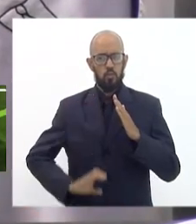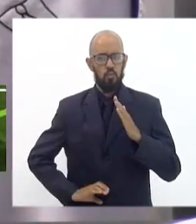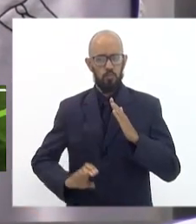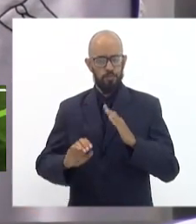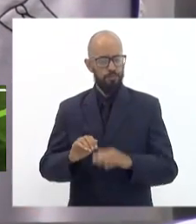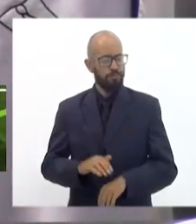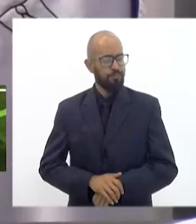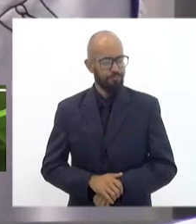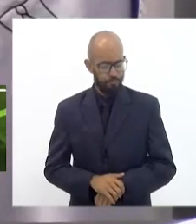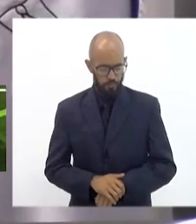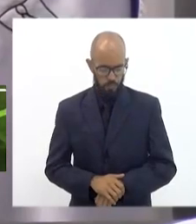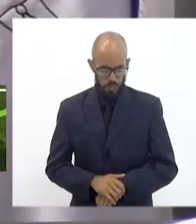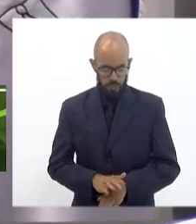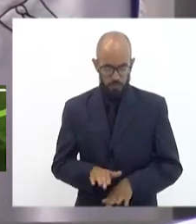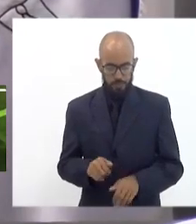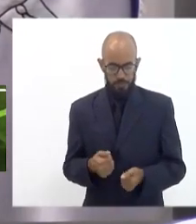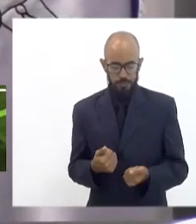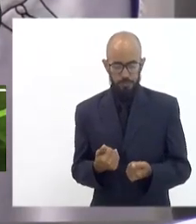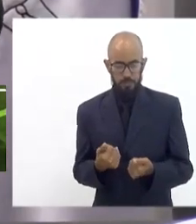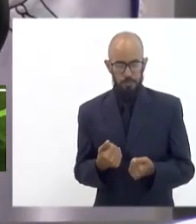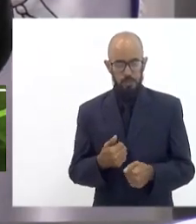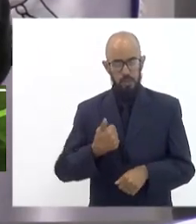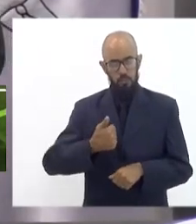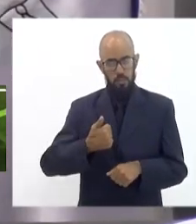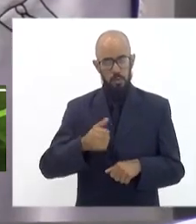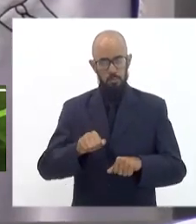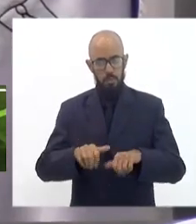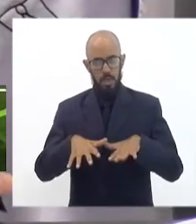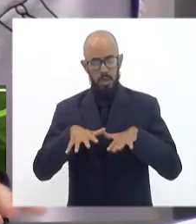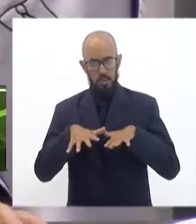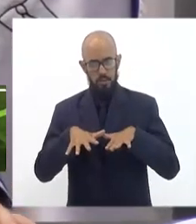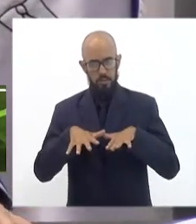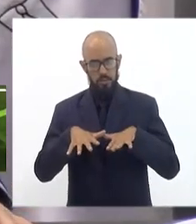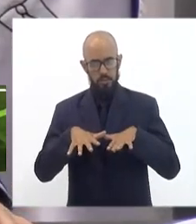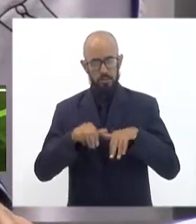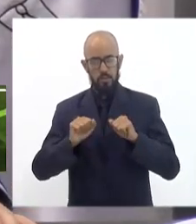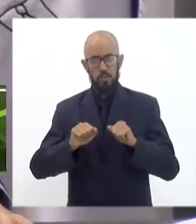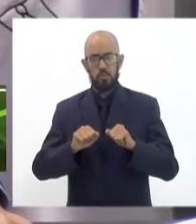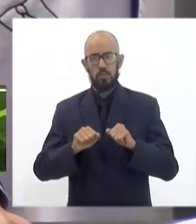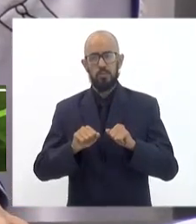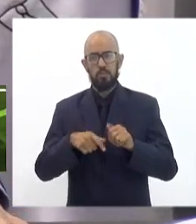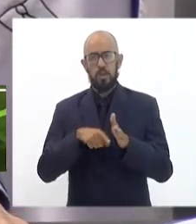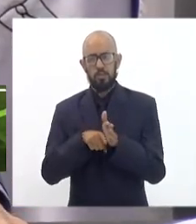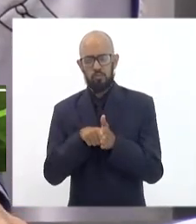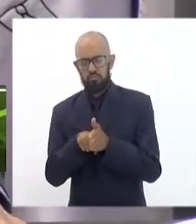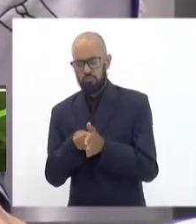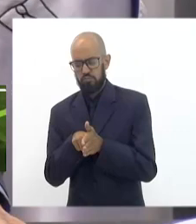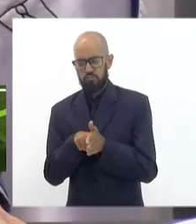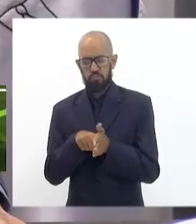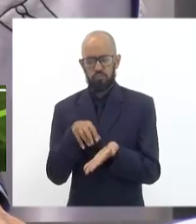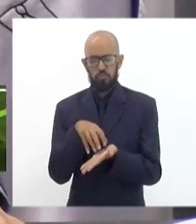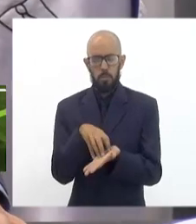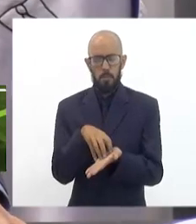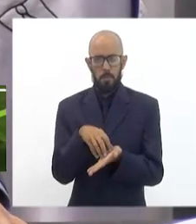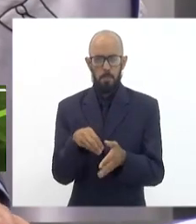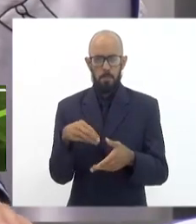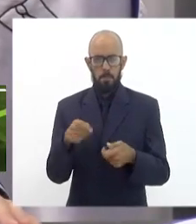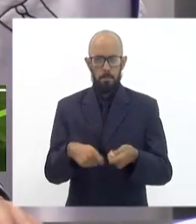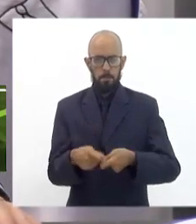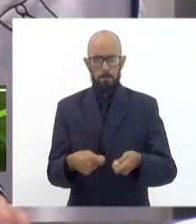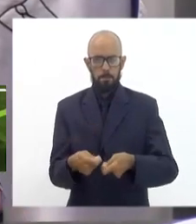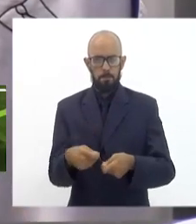a primeira sessão antes que exatamente viveu verificar os órgãos de controle interno o tribunal